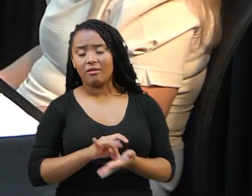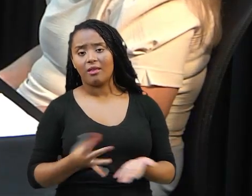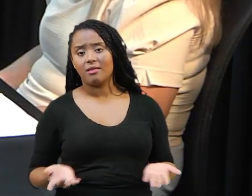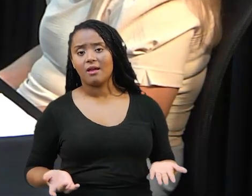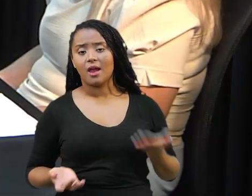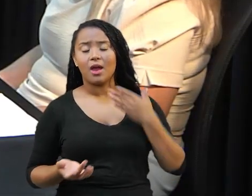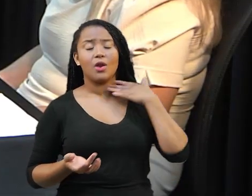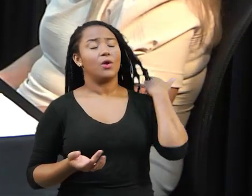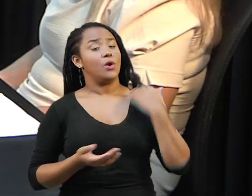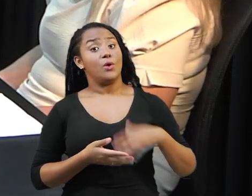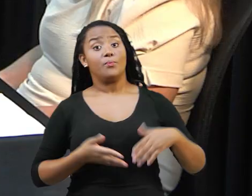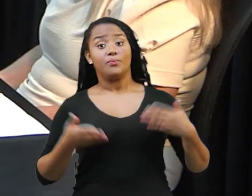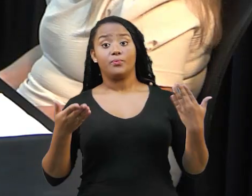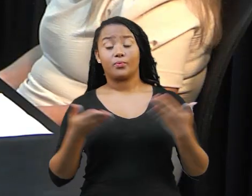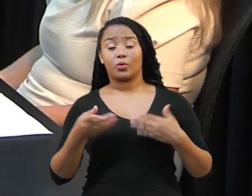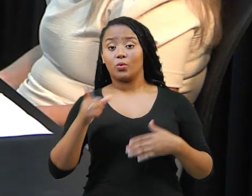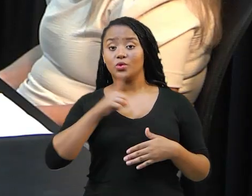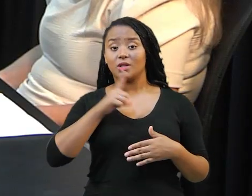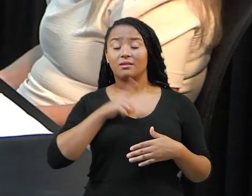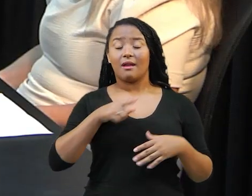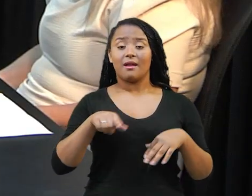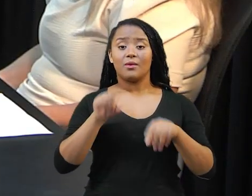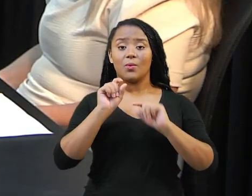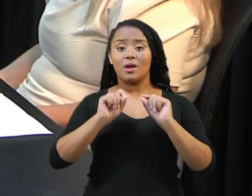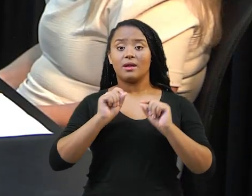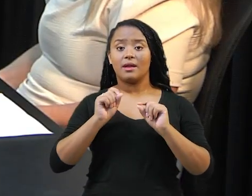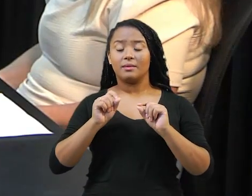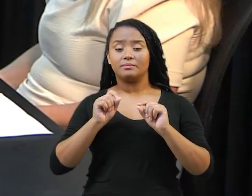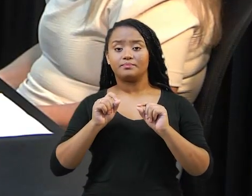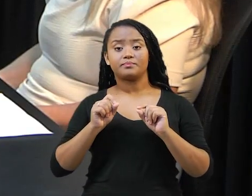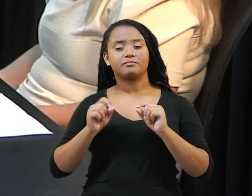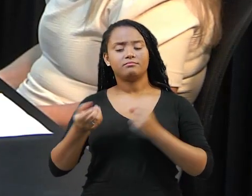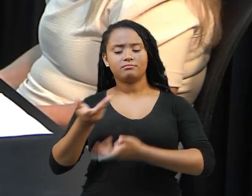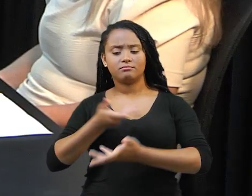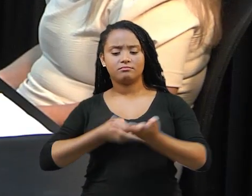ter uma rede, né, um networking,